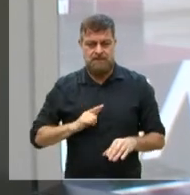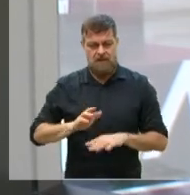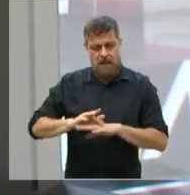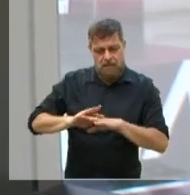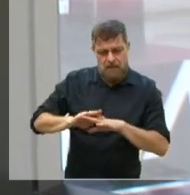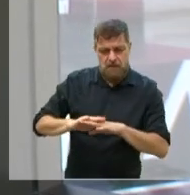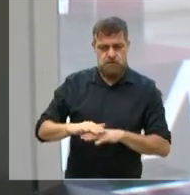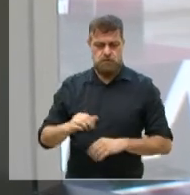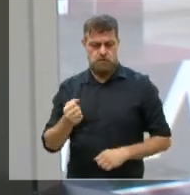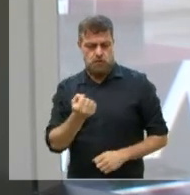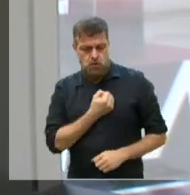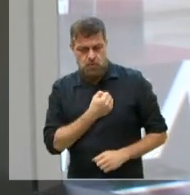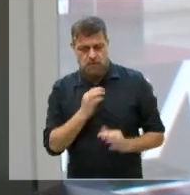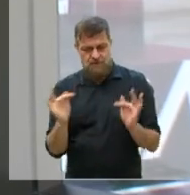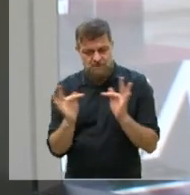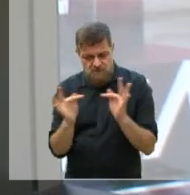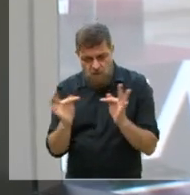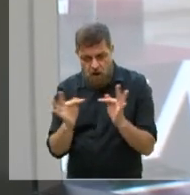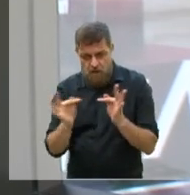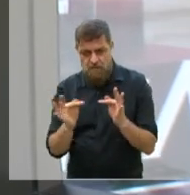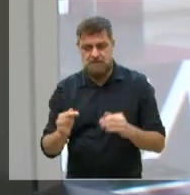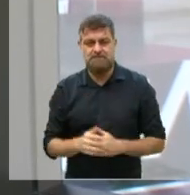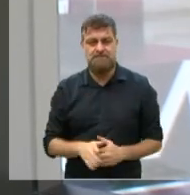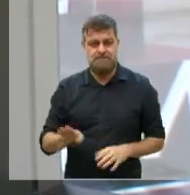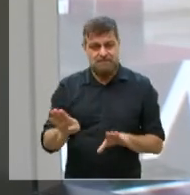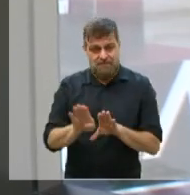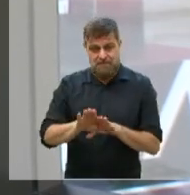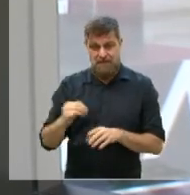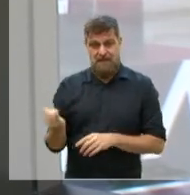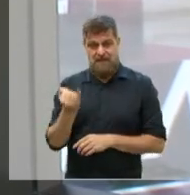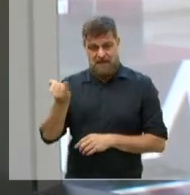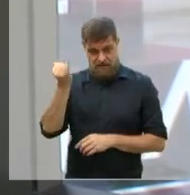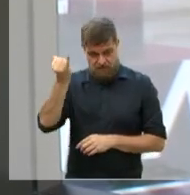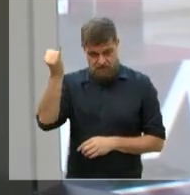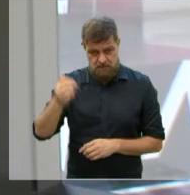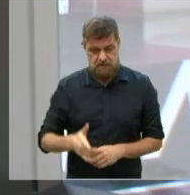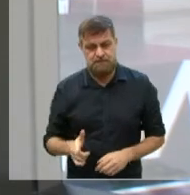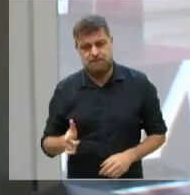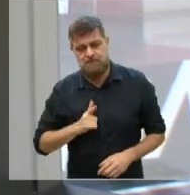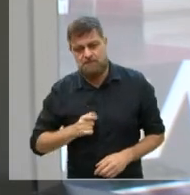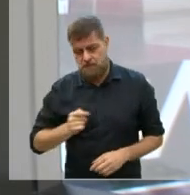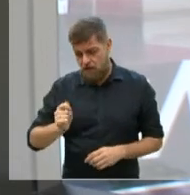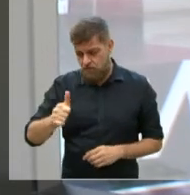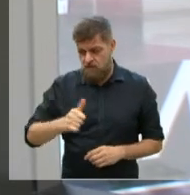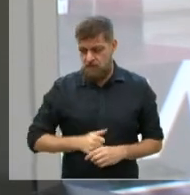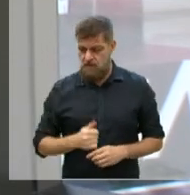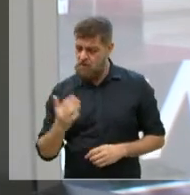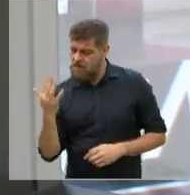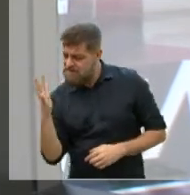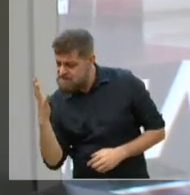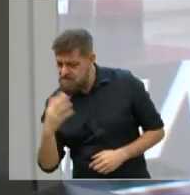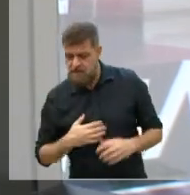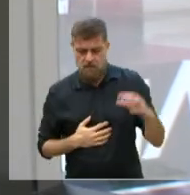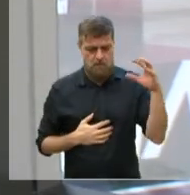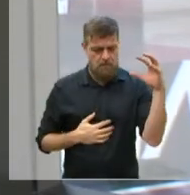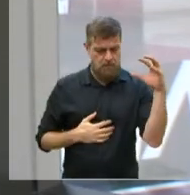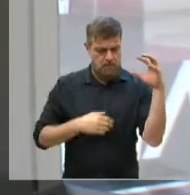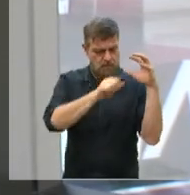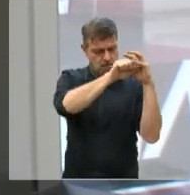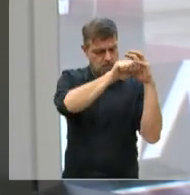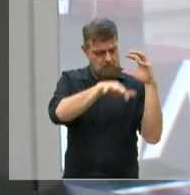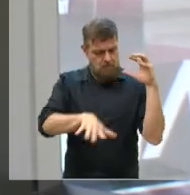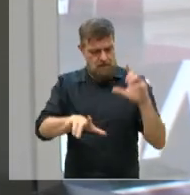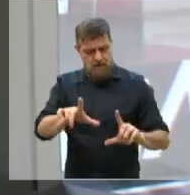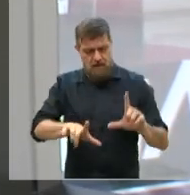gente é rodeada de diferentes formas. É importante também para a física, né? A gente falou um pouquinho da antena e do espelho. As formas também